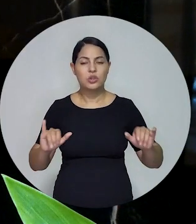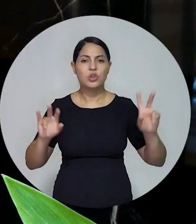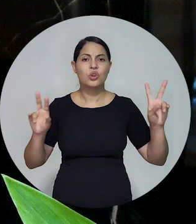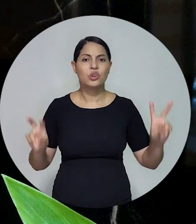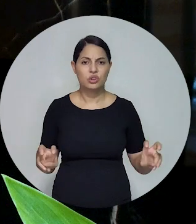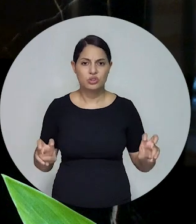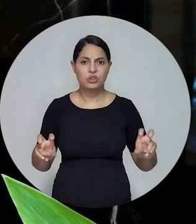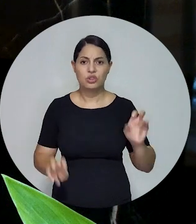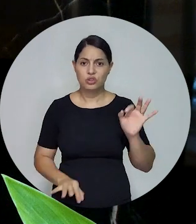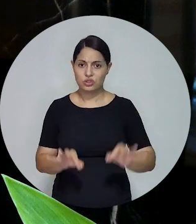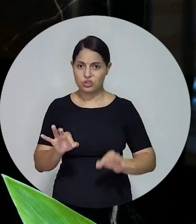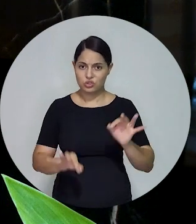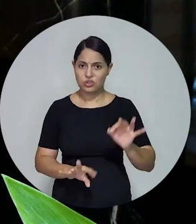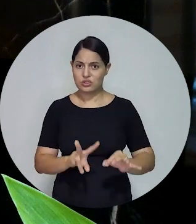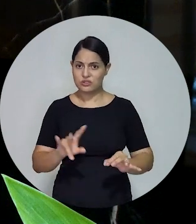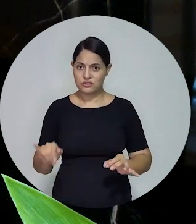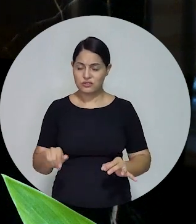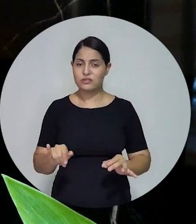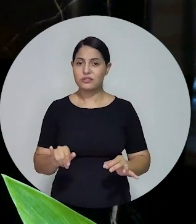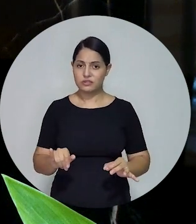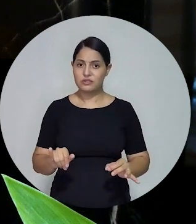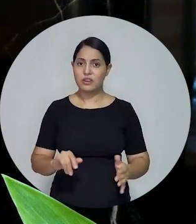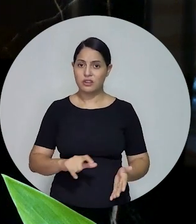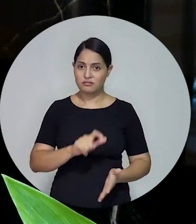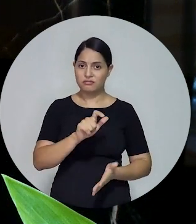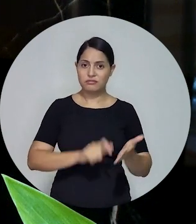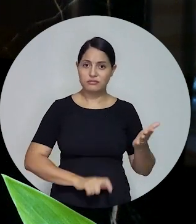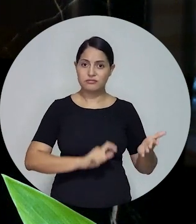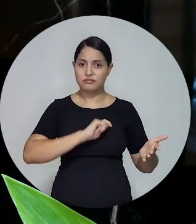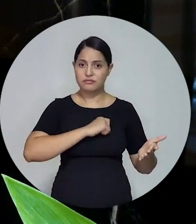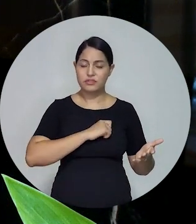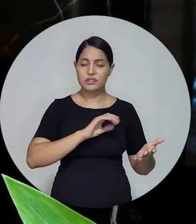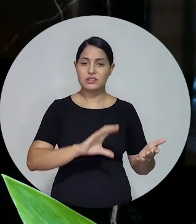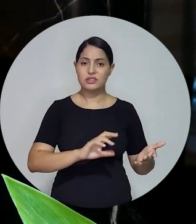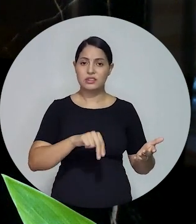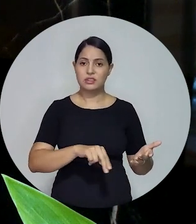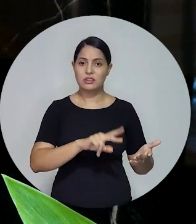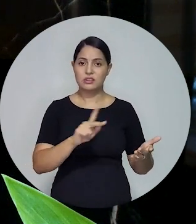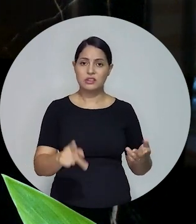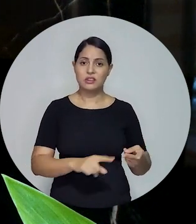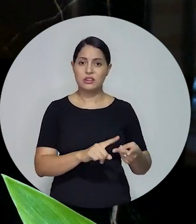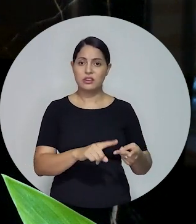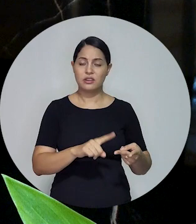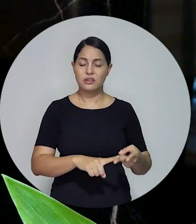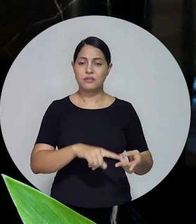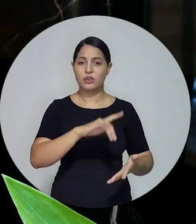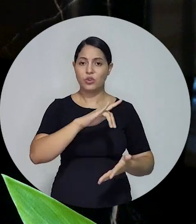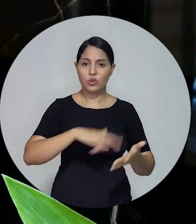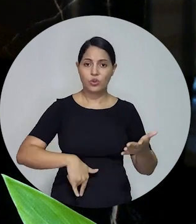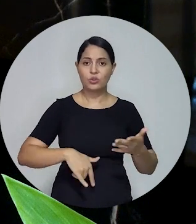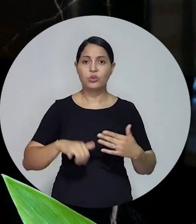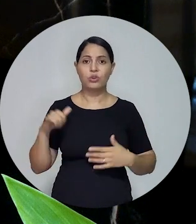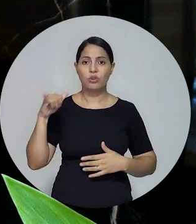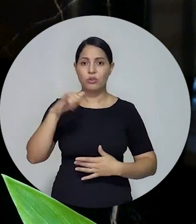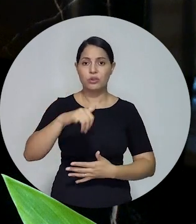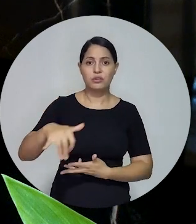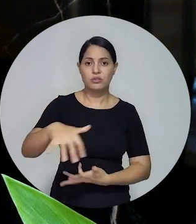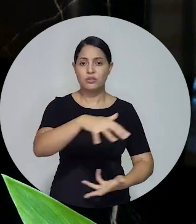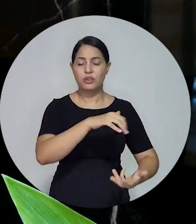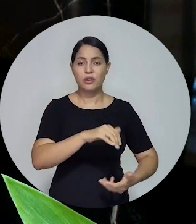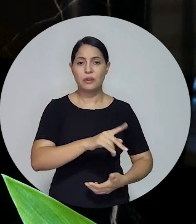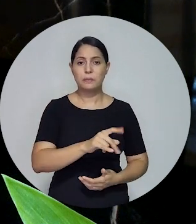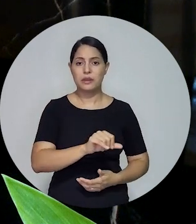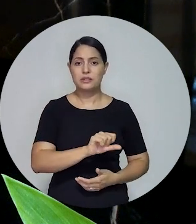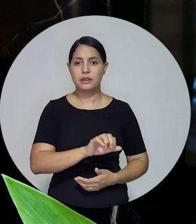Federal confirmou que juízes podem determinar a apreensão da CNH e do passaporte para assegurar o cumprimento de ordens judiciais